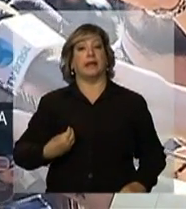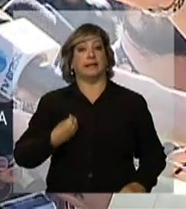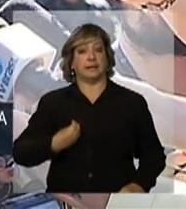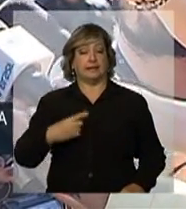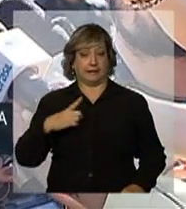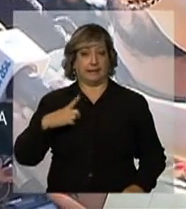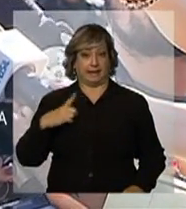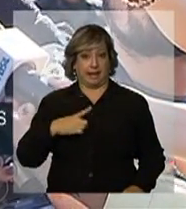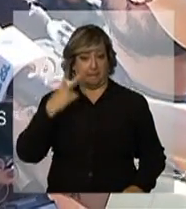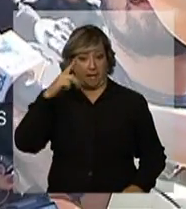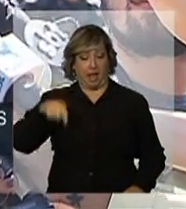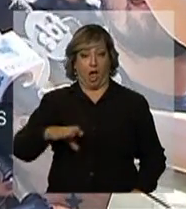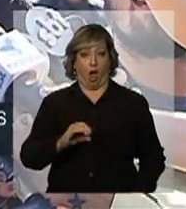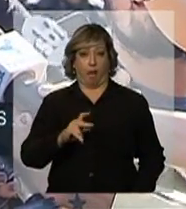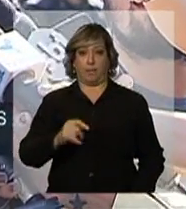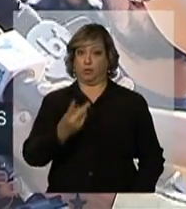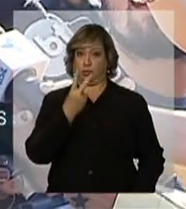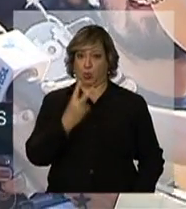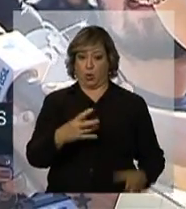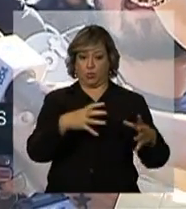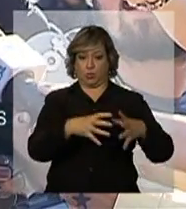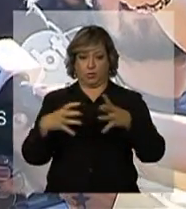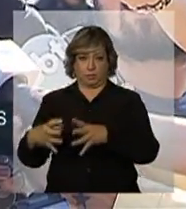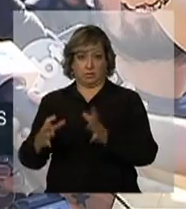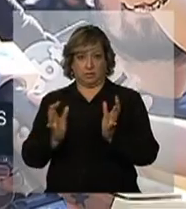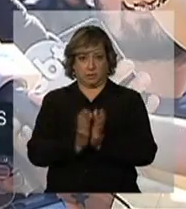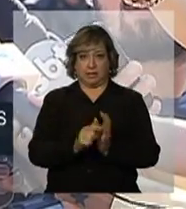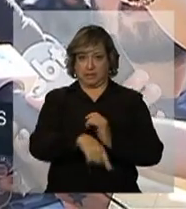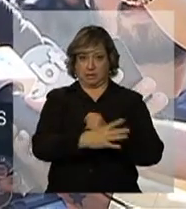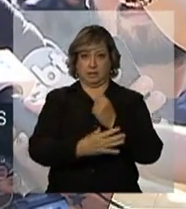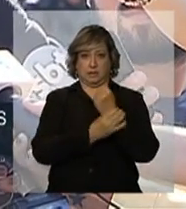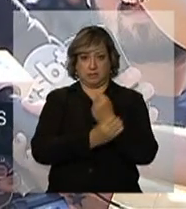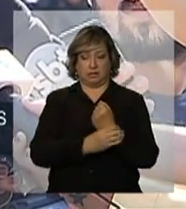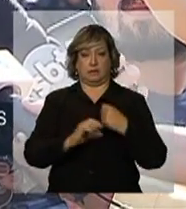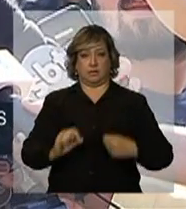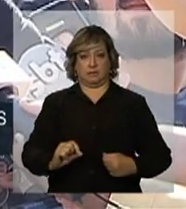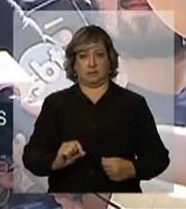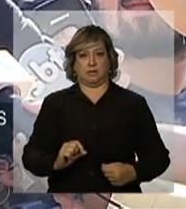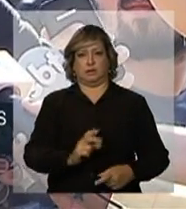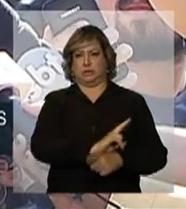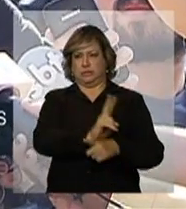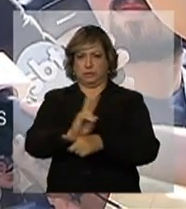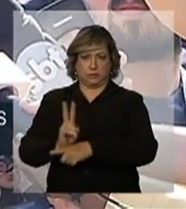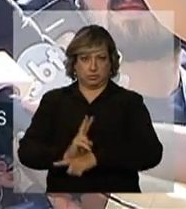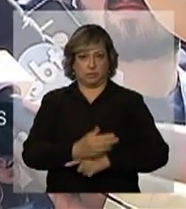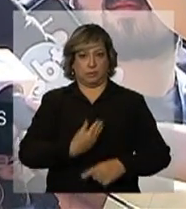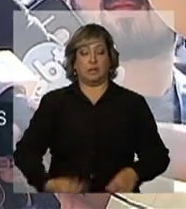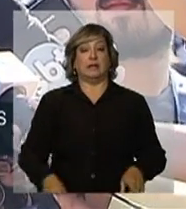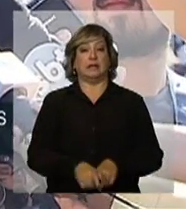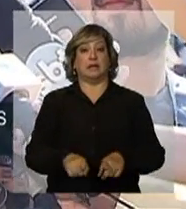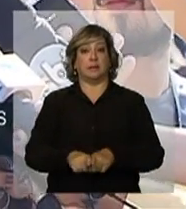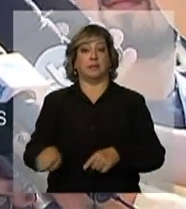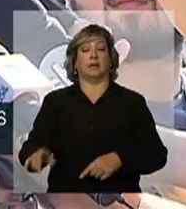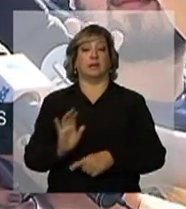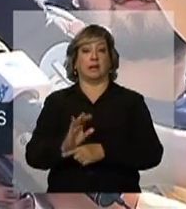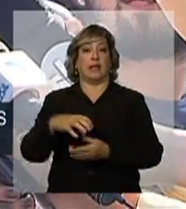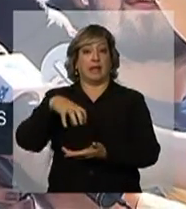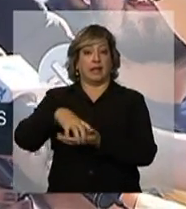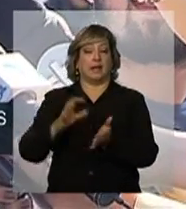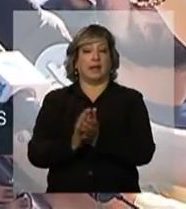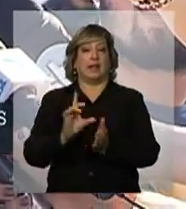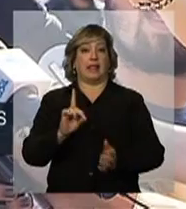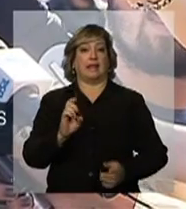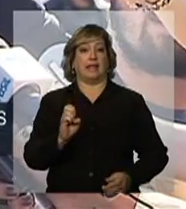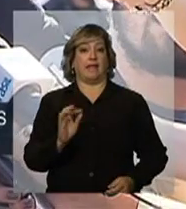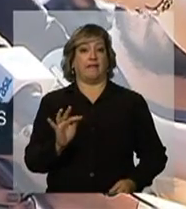a Copa dois eixos, o de segurança, que são os órgãos de segurança pública que atuam, e o eixo de defesa. Então, no eixo de defesa,